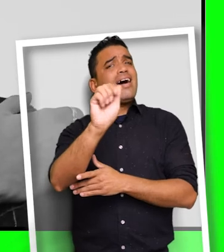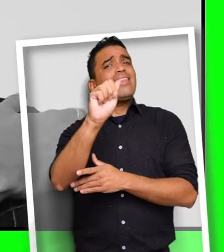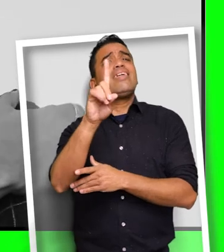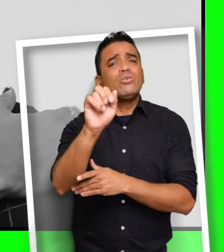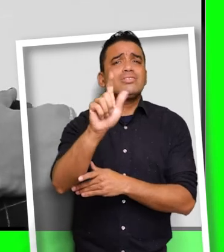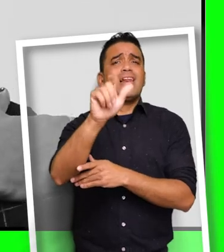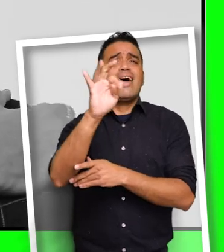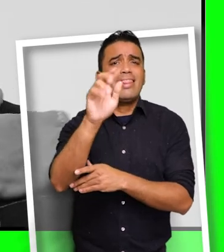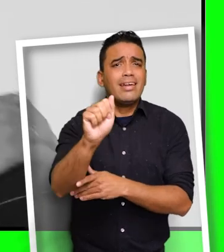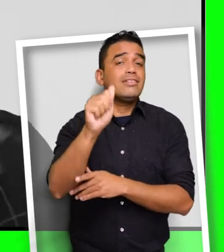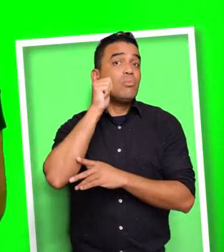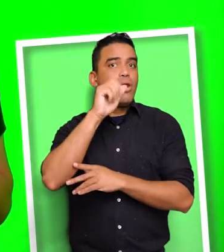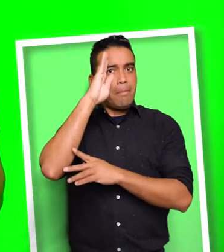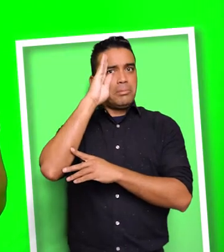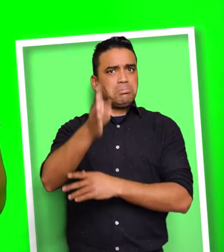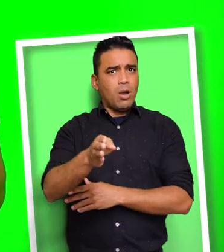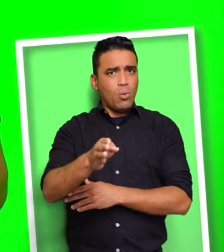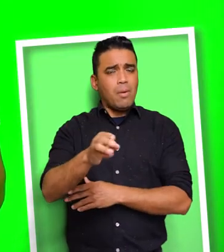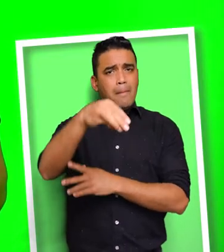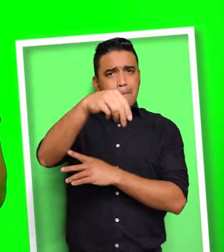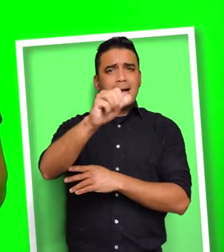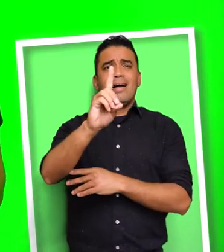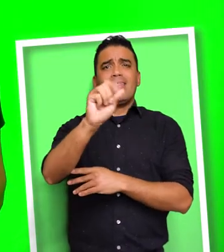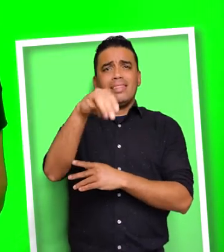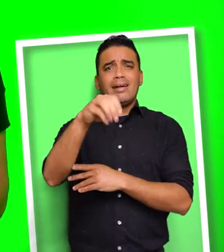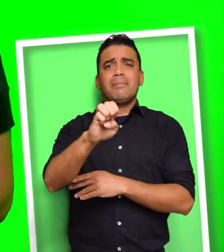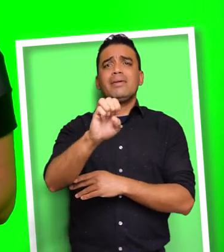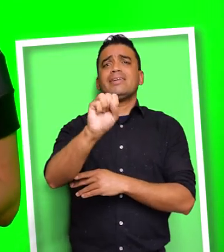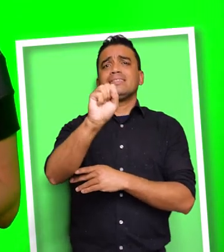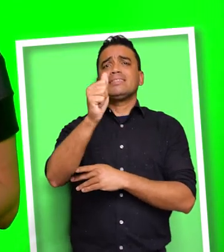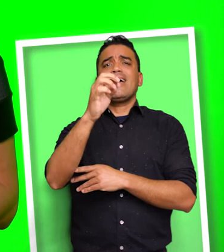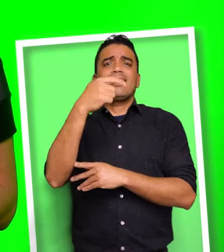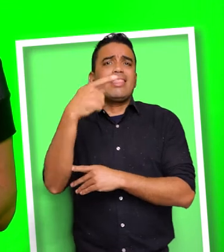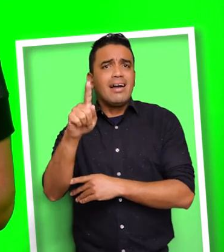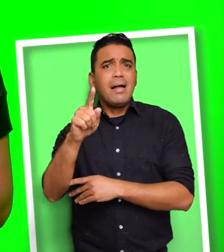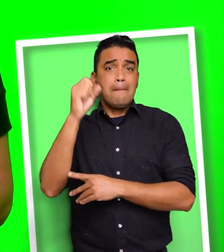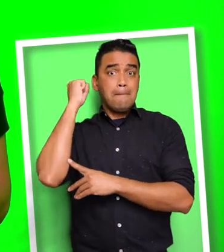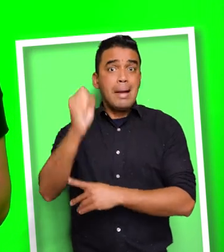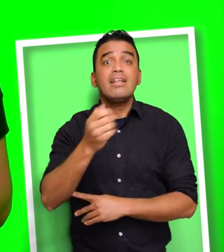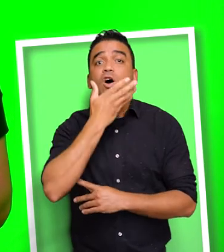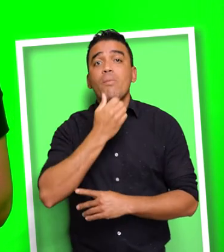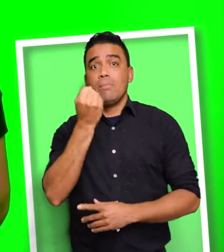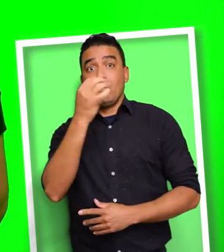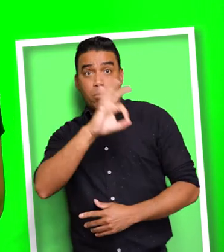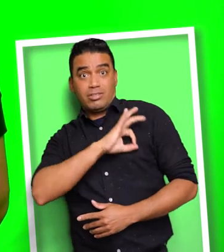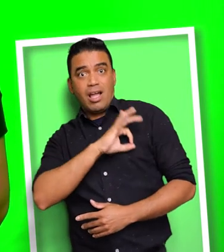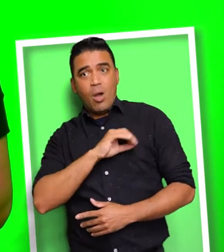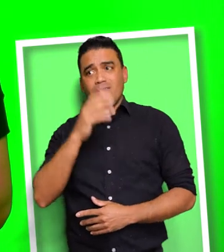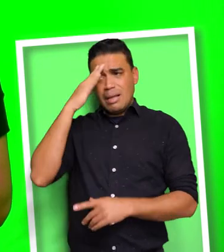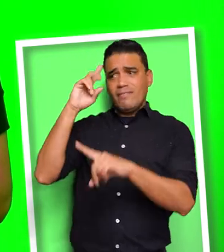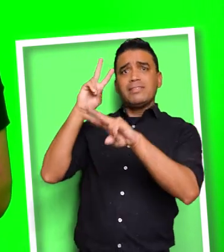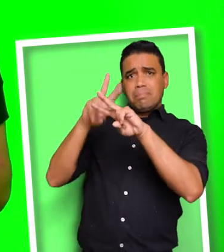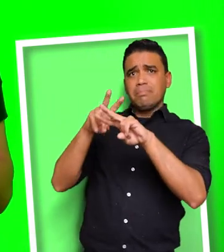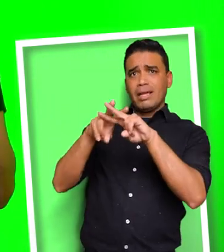nossa personagem principal, Madame Satã, ele acaba de matar um policial e ele vai ser preso, ele sabe que vai